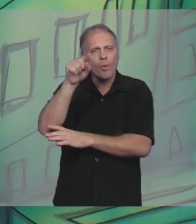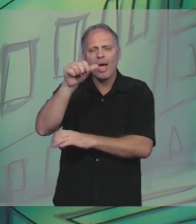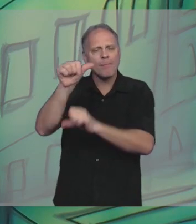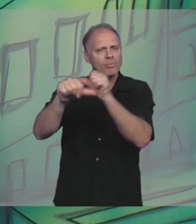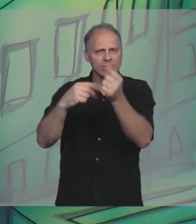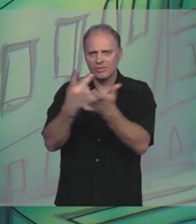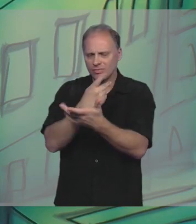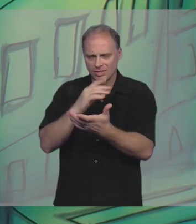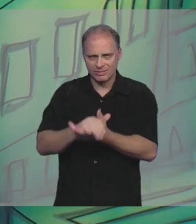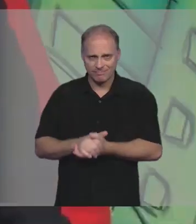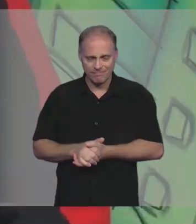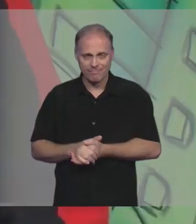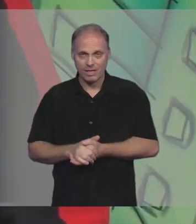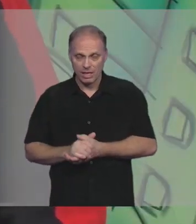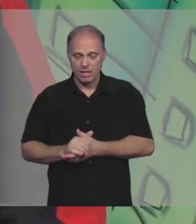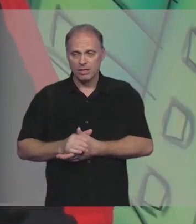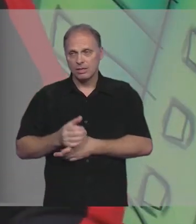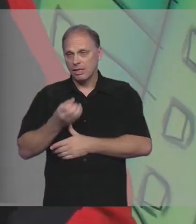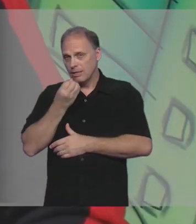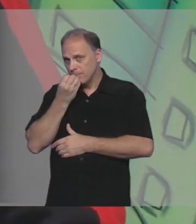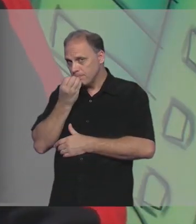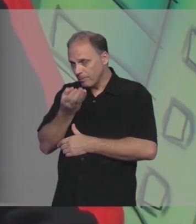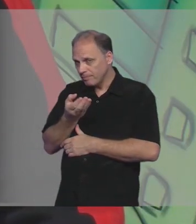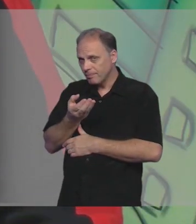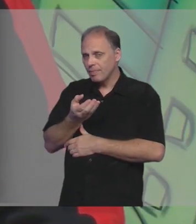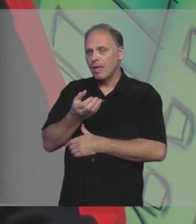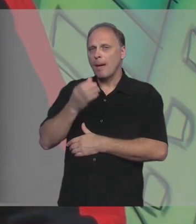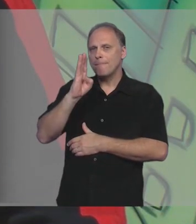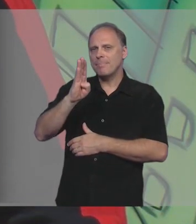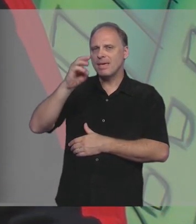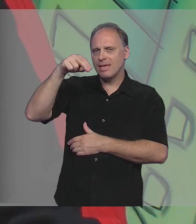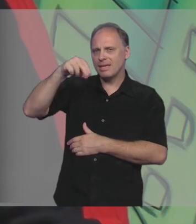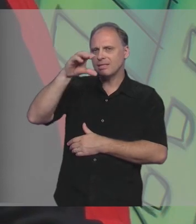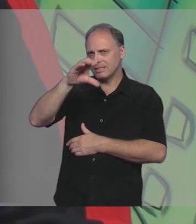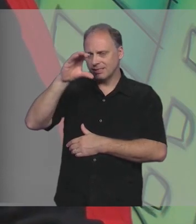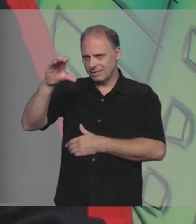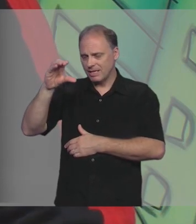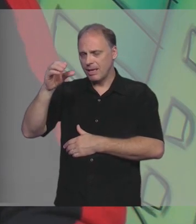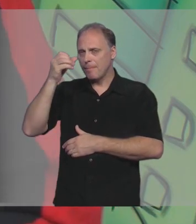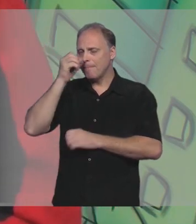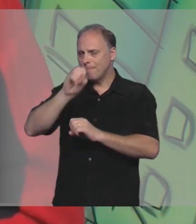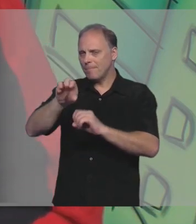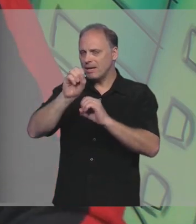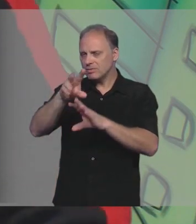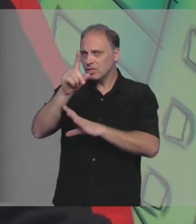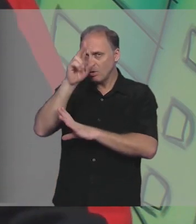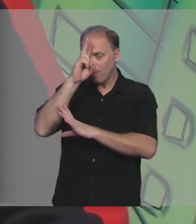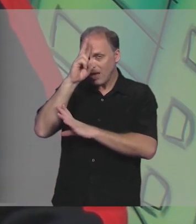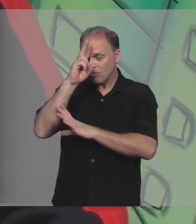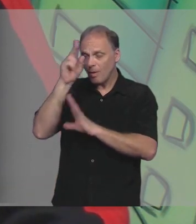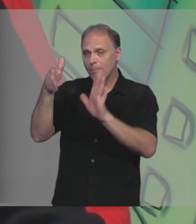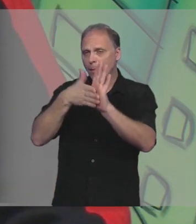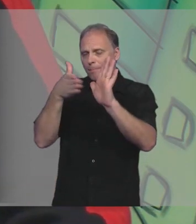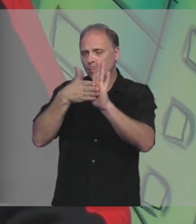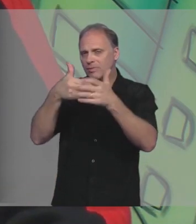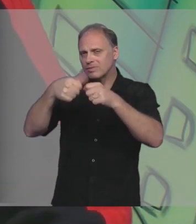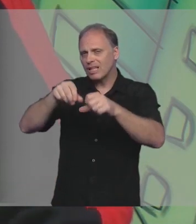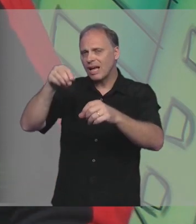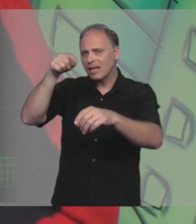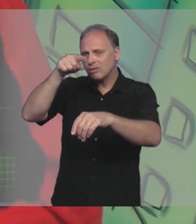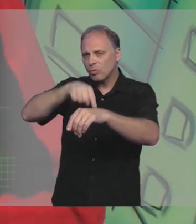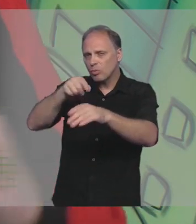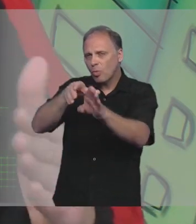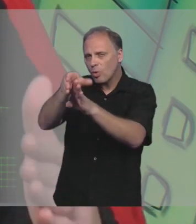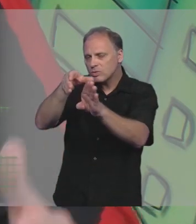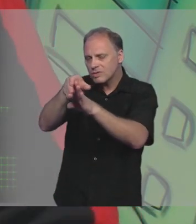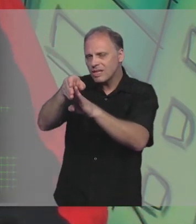professor? Bom, a BNCC para o ensino médio, ela é uma proposta que neste momento está no Conselho Nacional de Educação, que